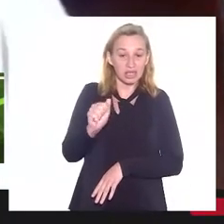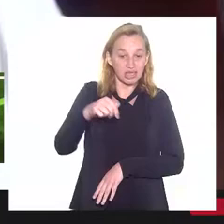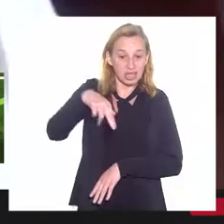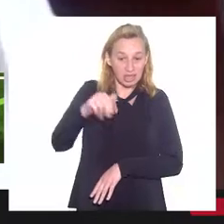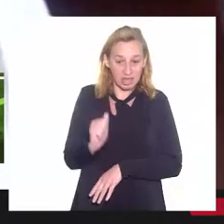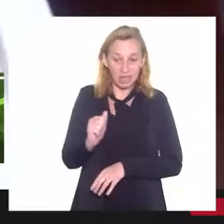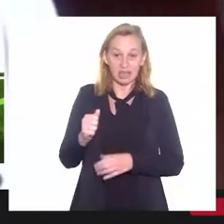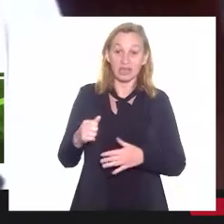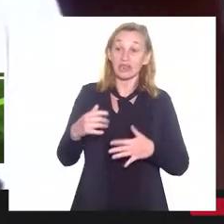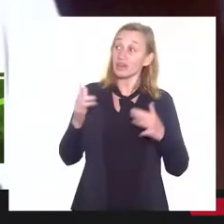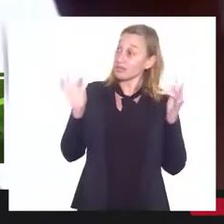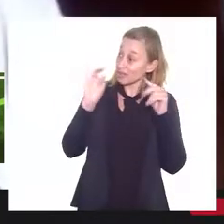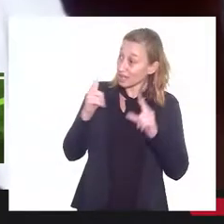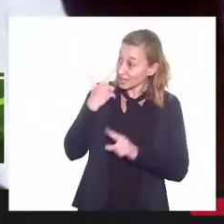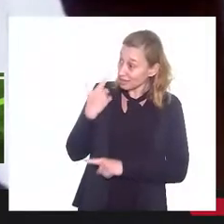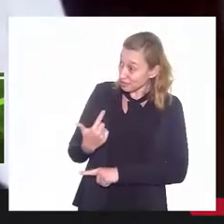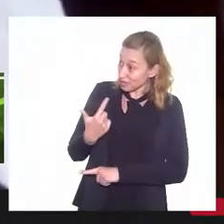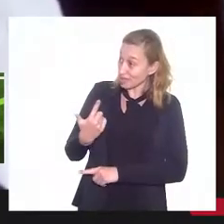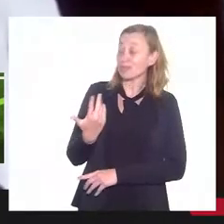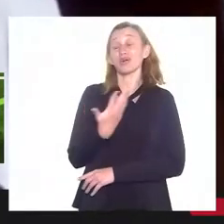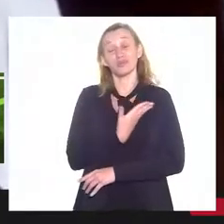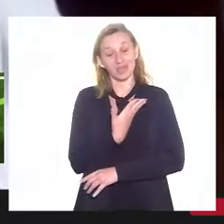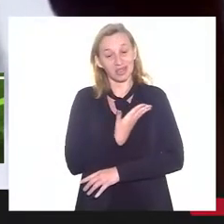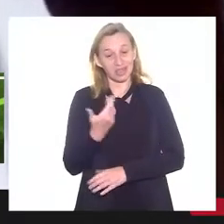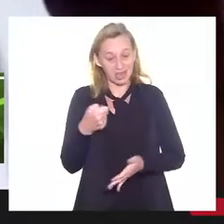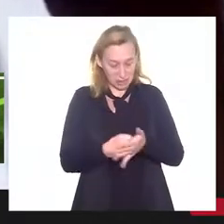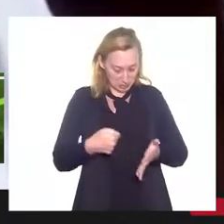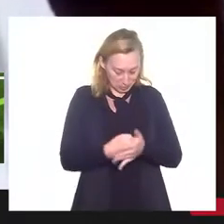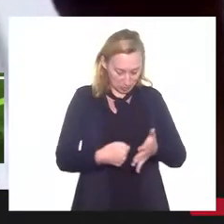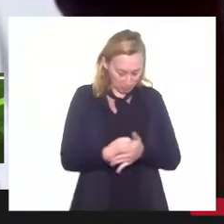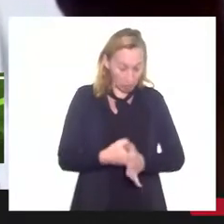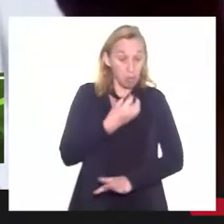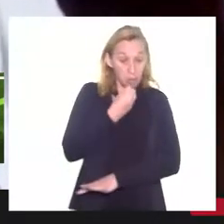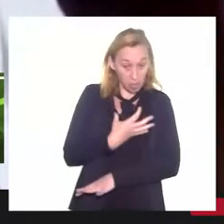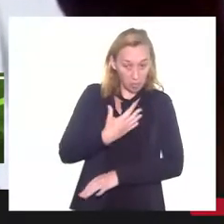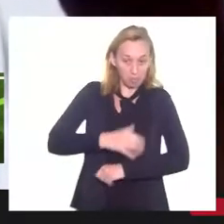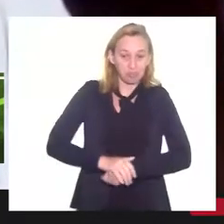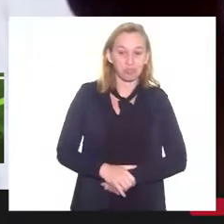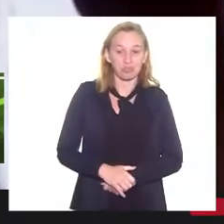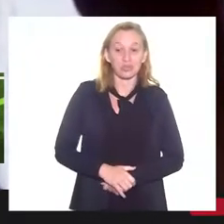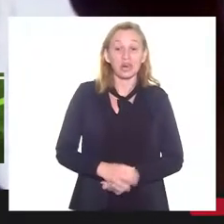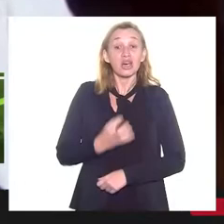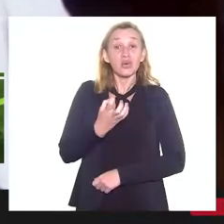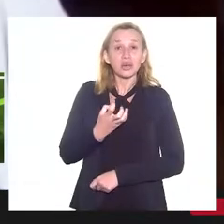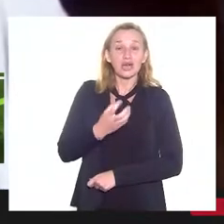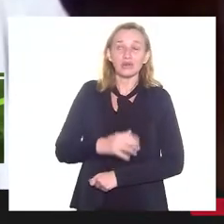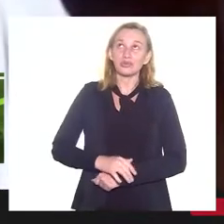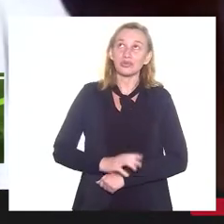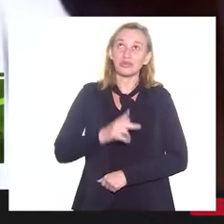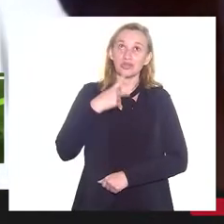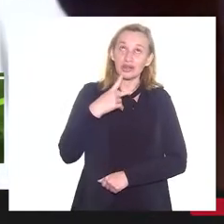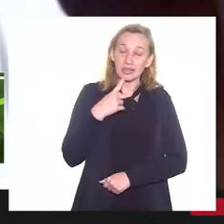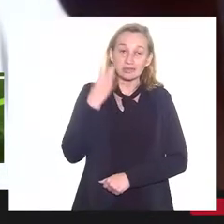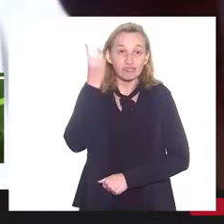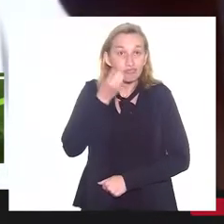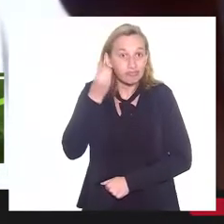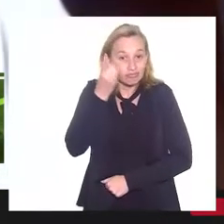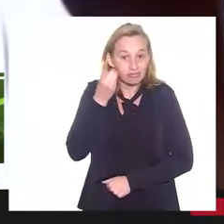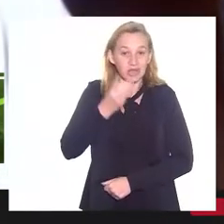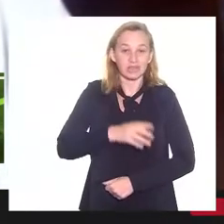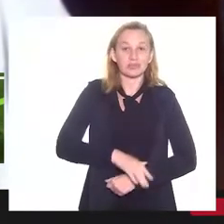prazer grande revelou meu grande parceiro aí nessa luta bom eu eu quero dizer Deputado